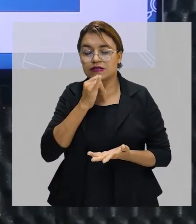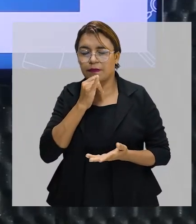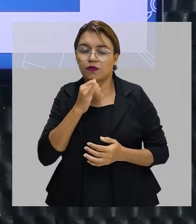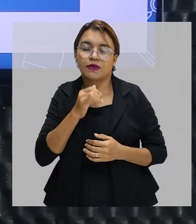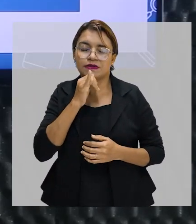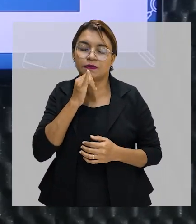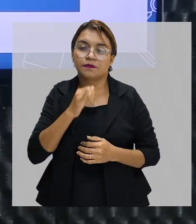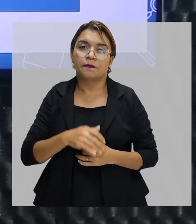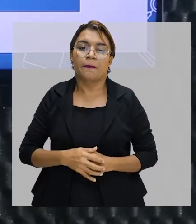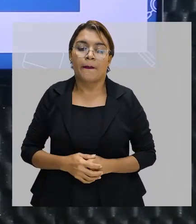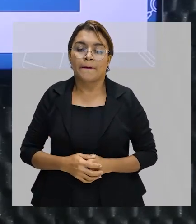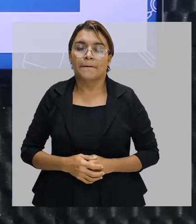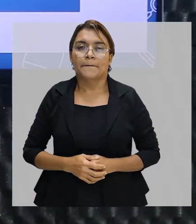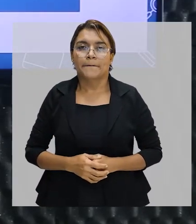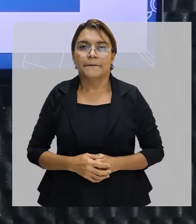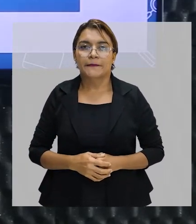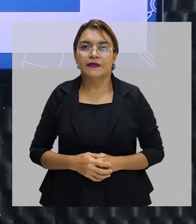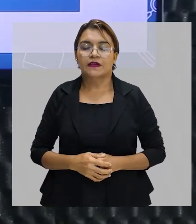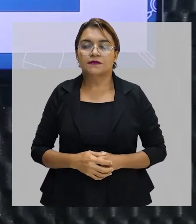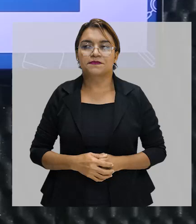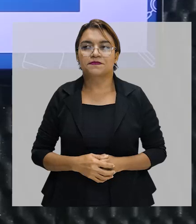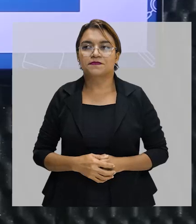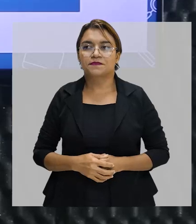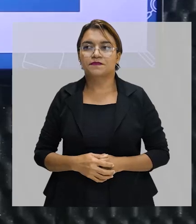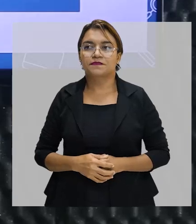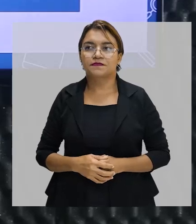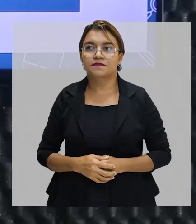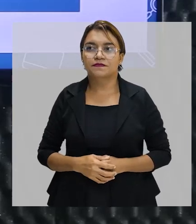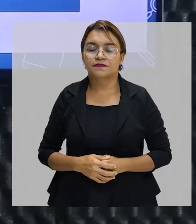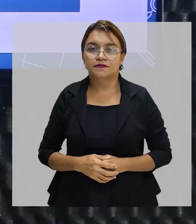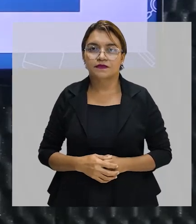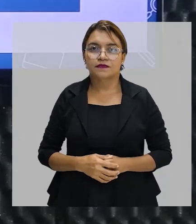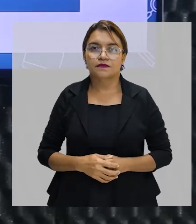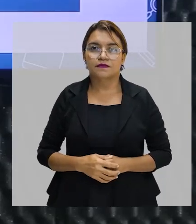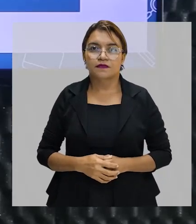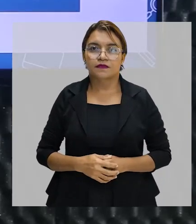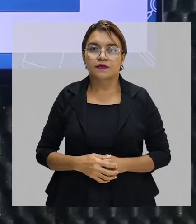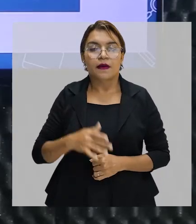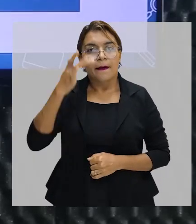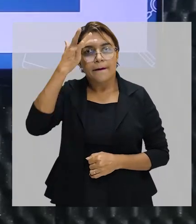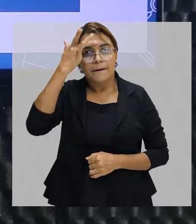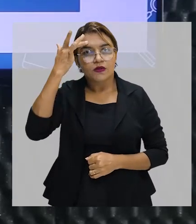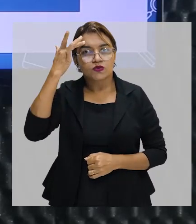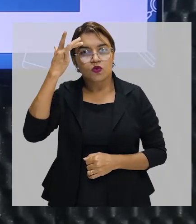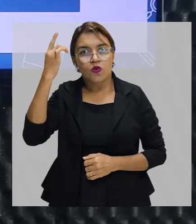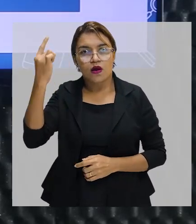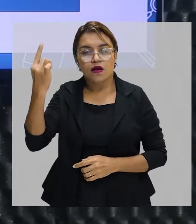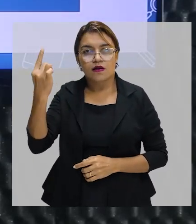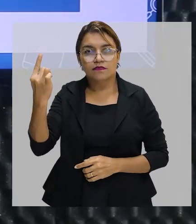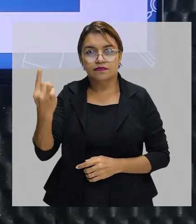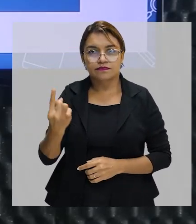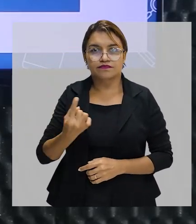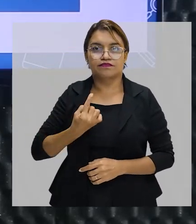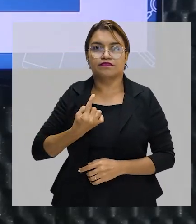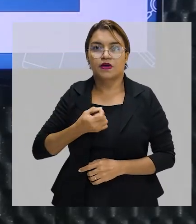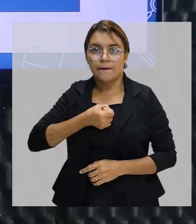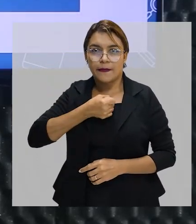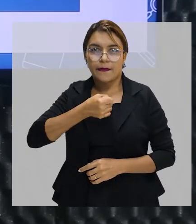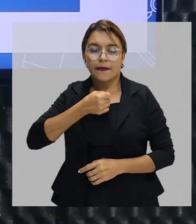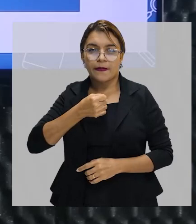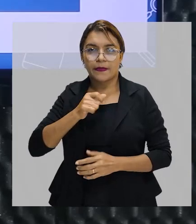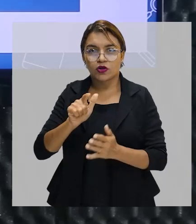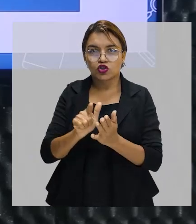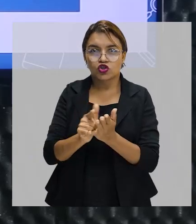assim, é, o apresentador ou a apresentadora do telejornal, ela vai trazer